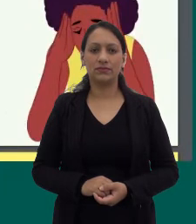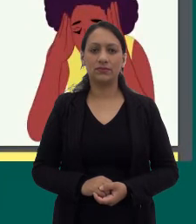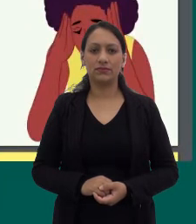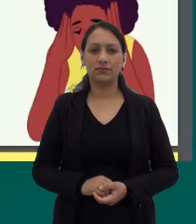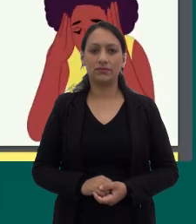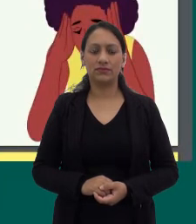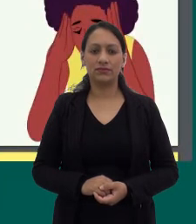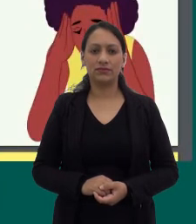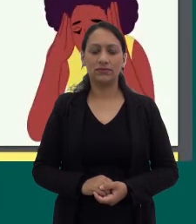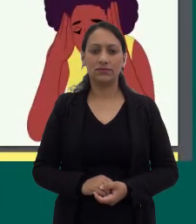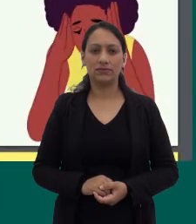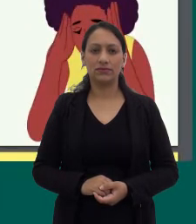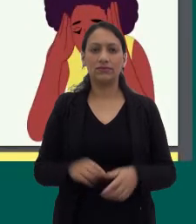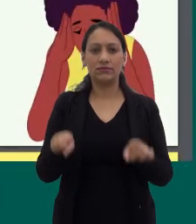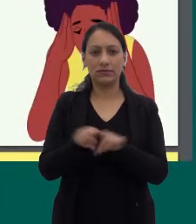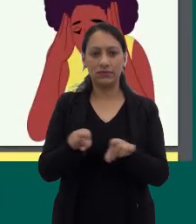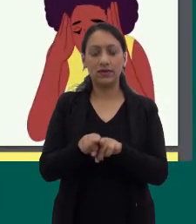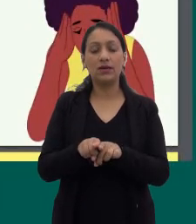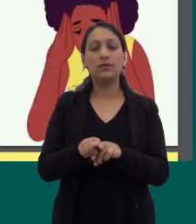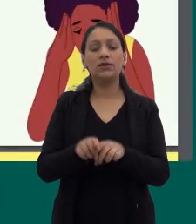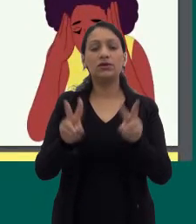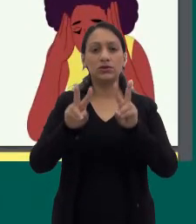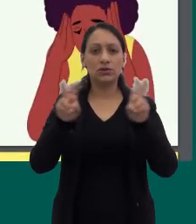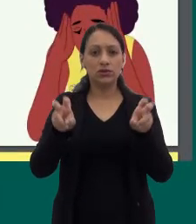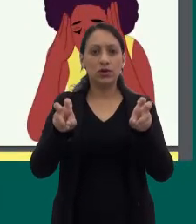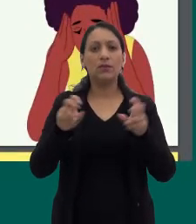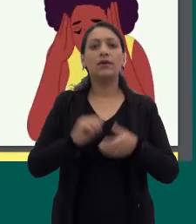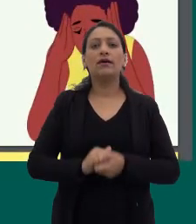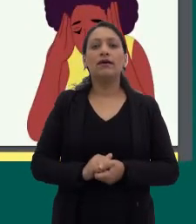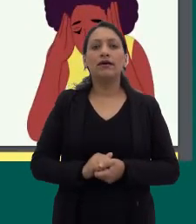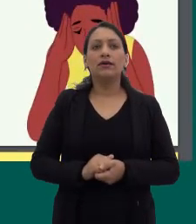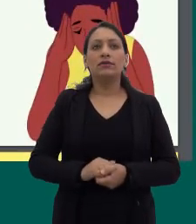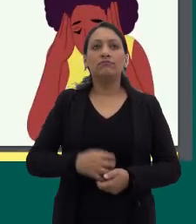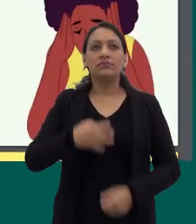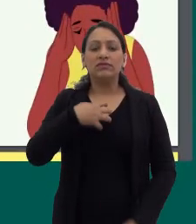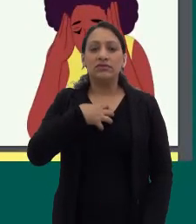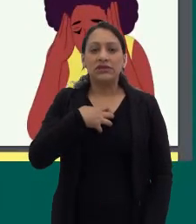Então, um pouquinho dos sintomas cognitivos, assim, trazendo algo mais